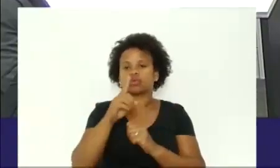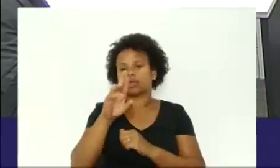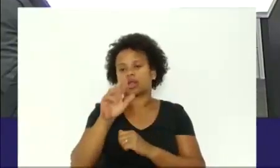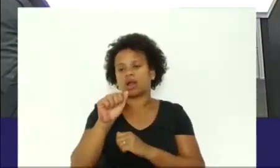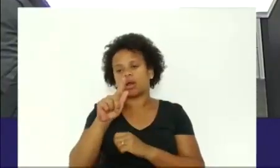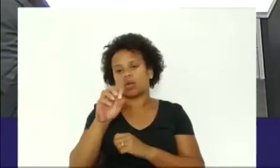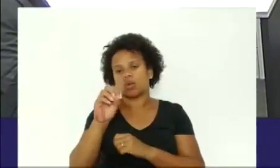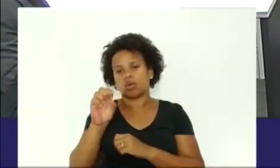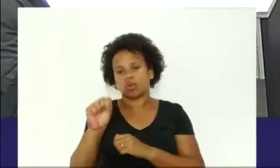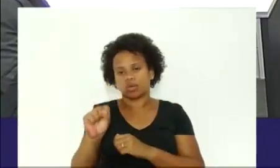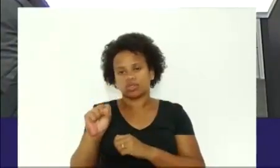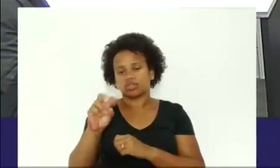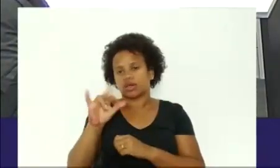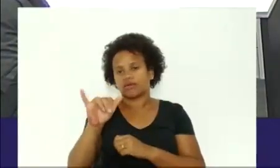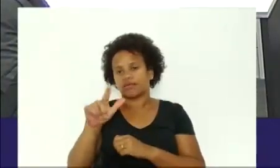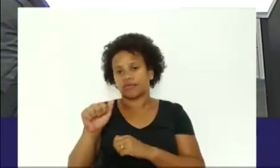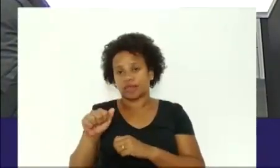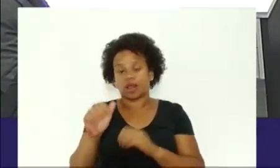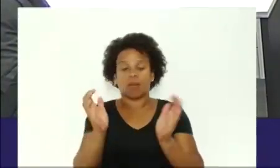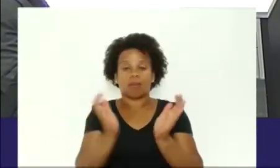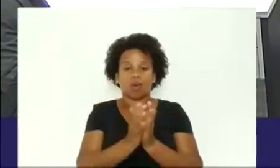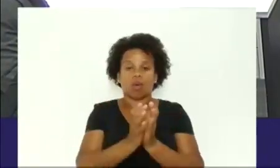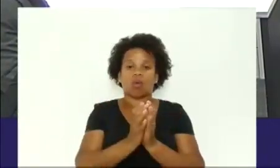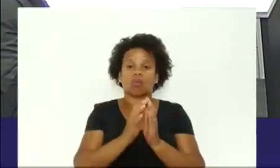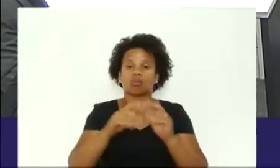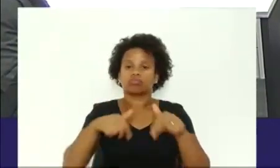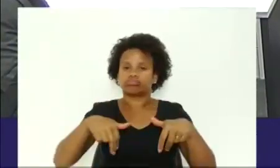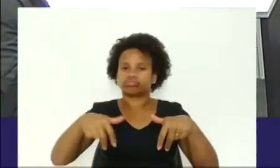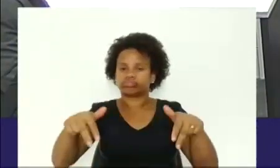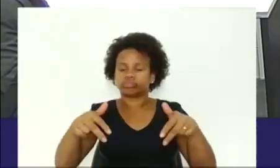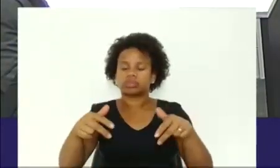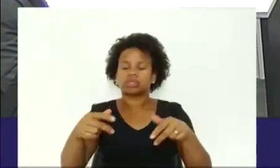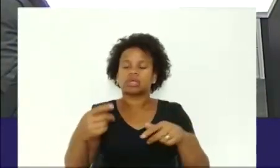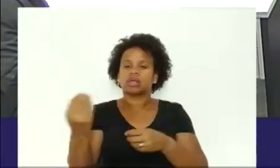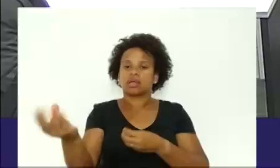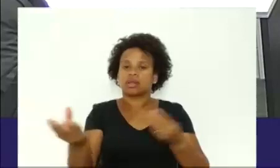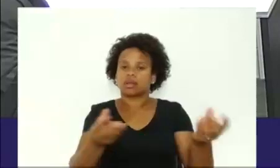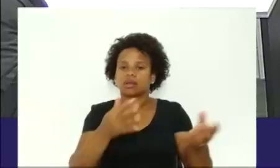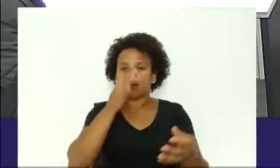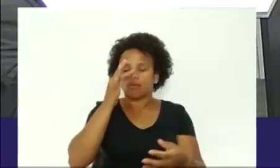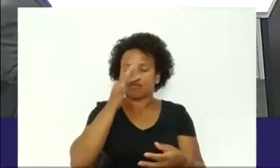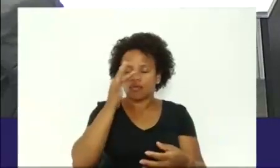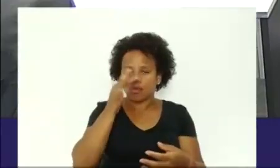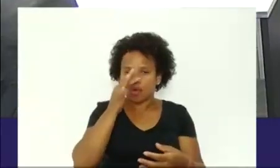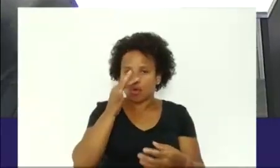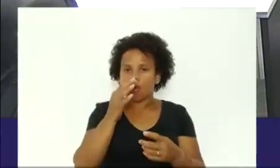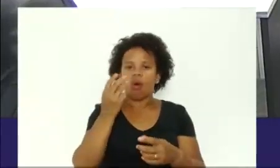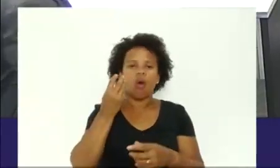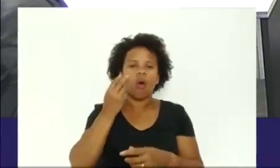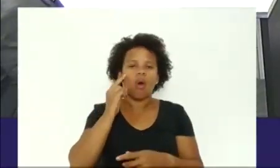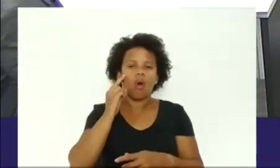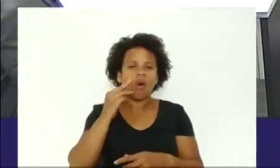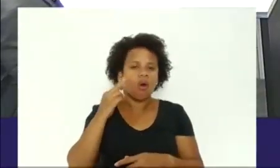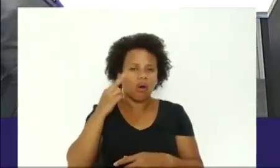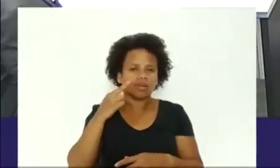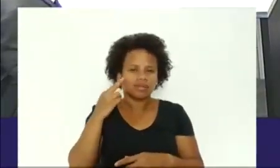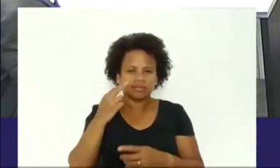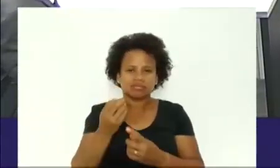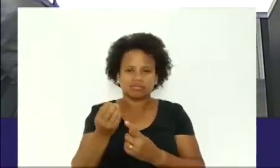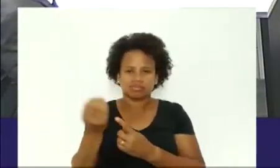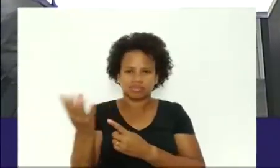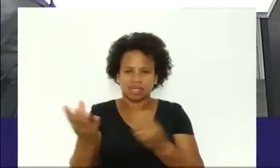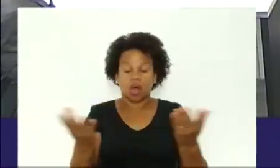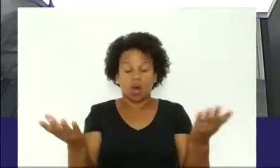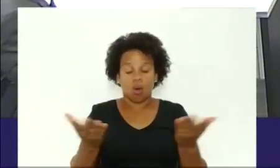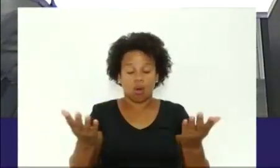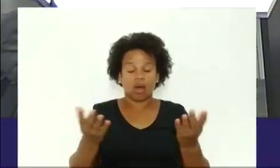bateria, o bloco se caracteriza por distribuir rosas, surpreendendo o público. Atualmente, trabalha como terapeuta